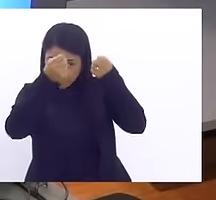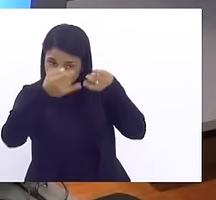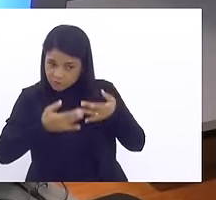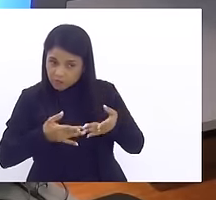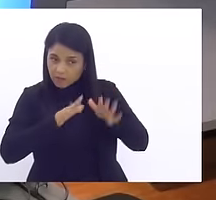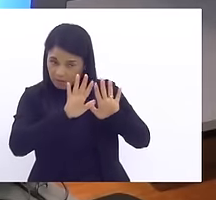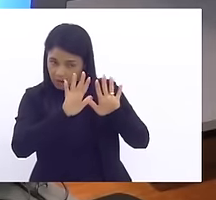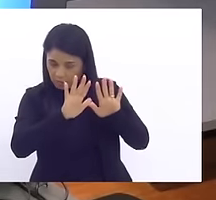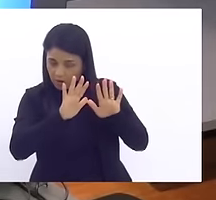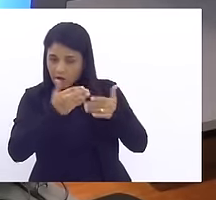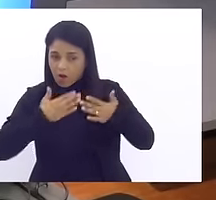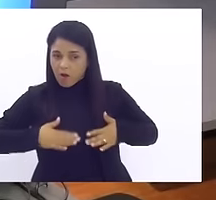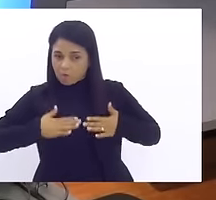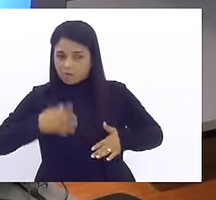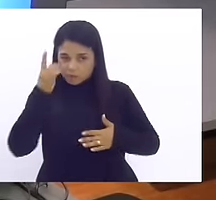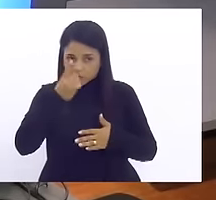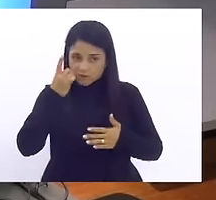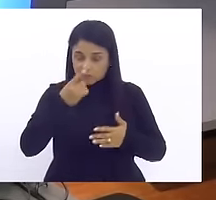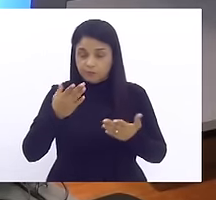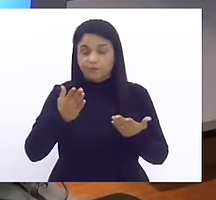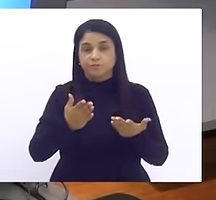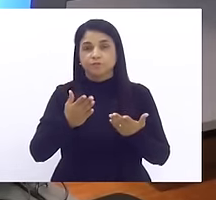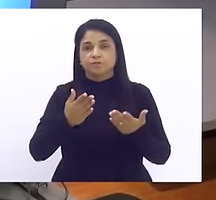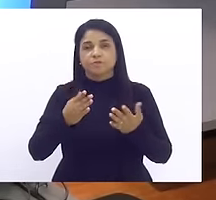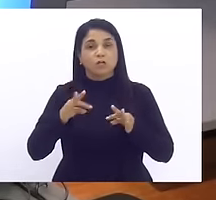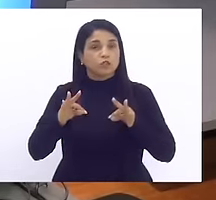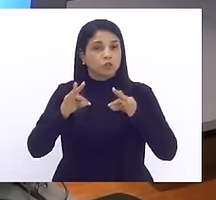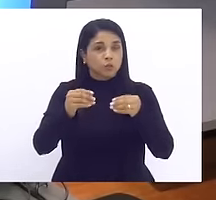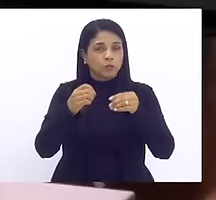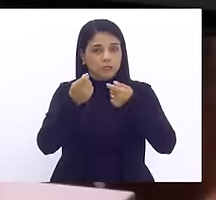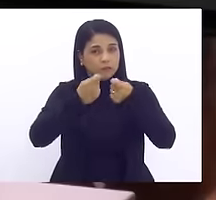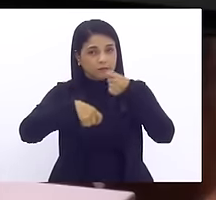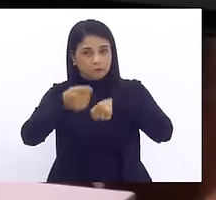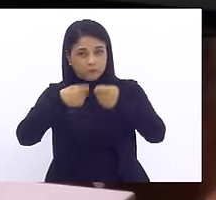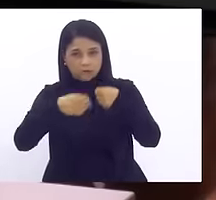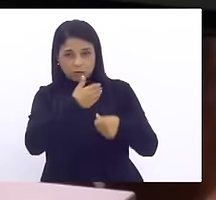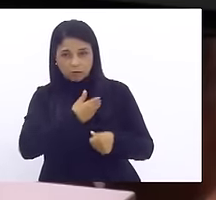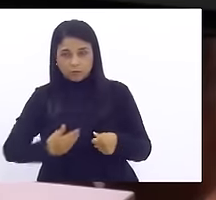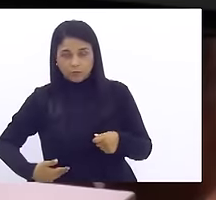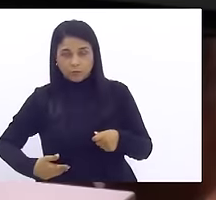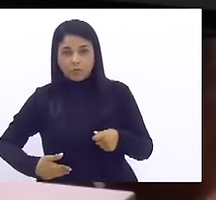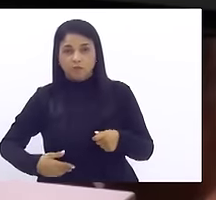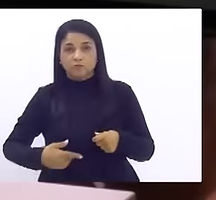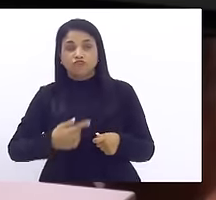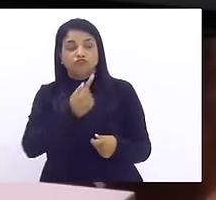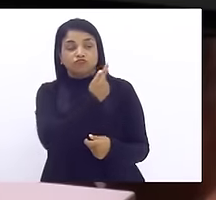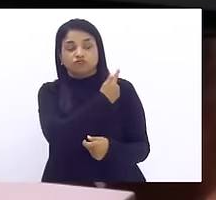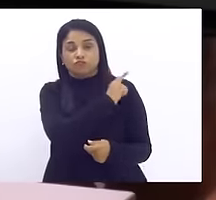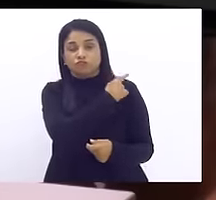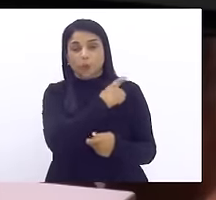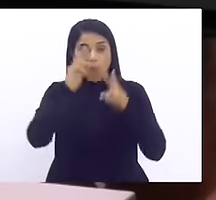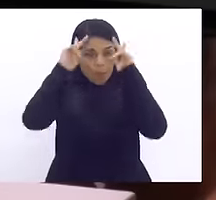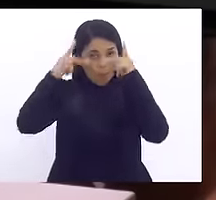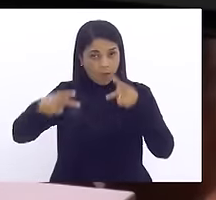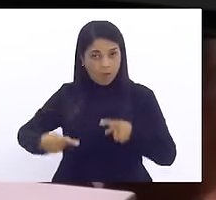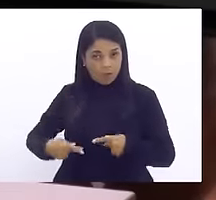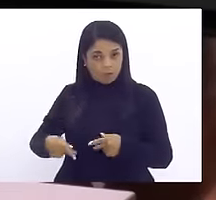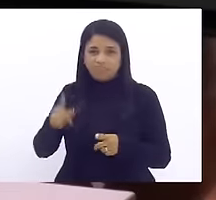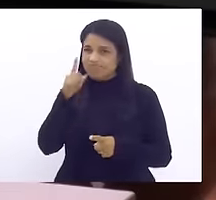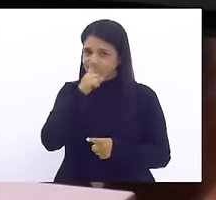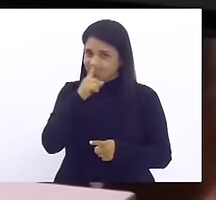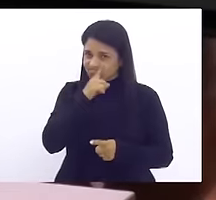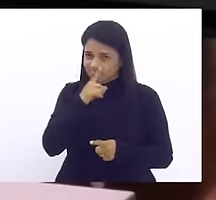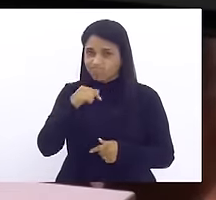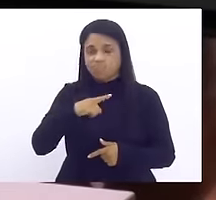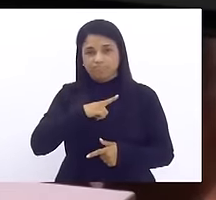então só para chegar a esse ponto todas as administrações públicas são ingeridas por seres humanos e todos eles são falhas porque a gente tem que